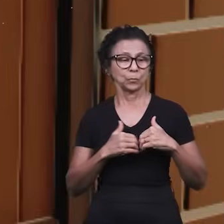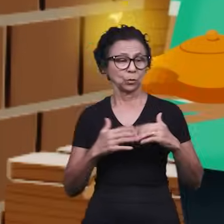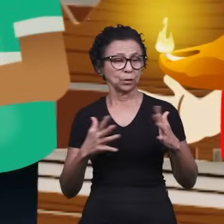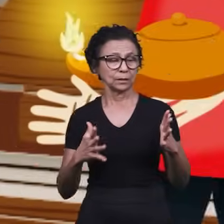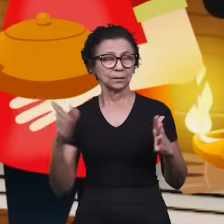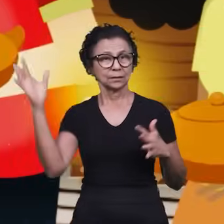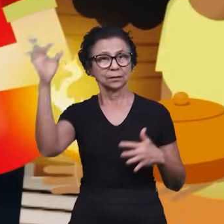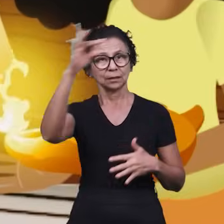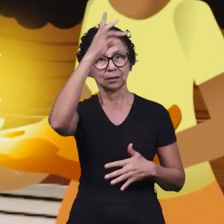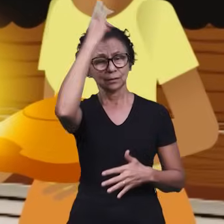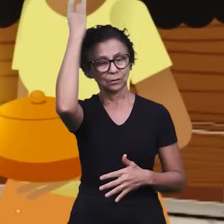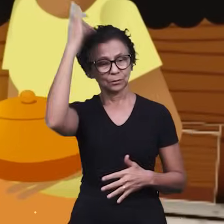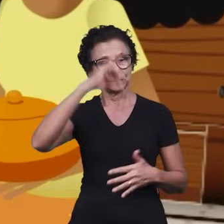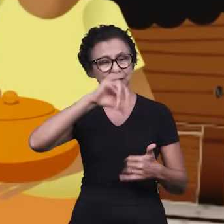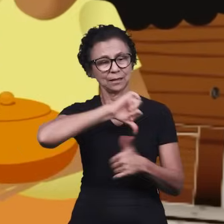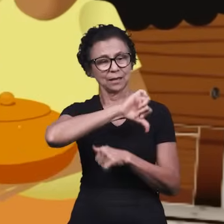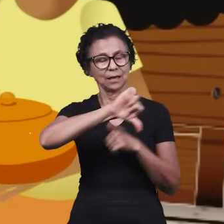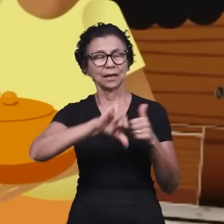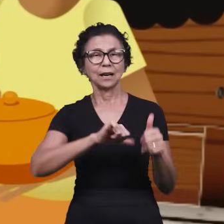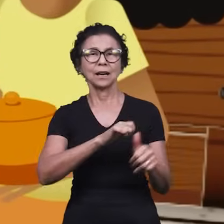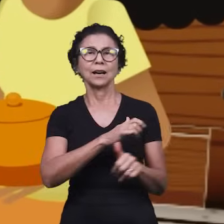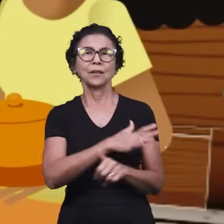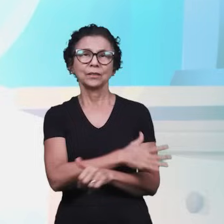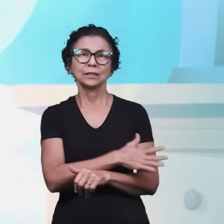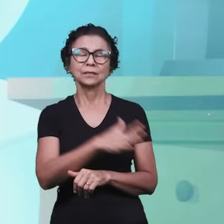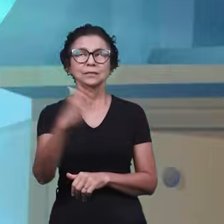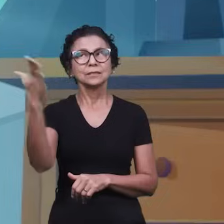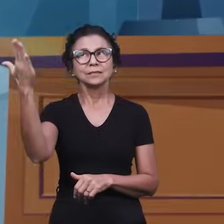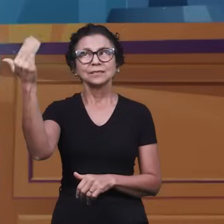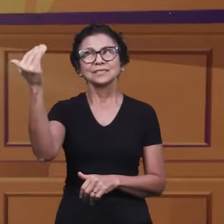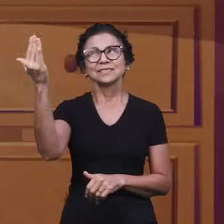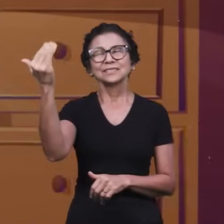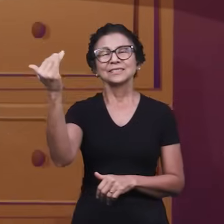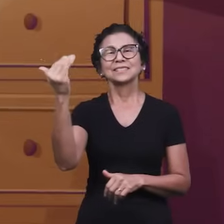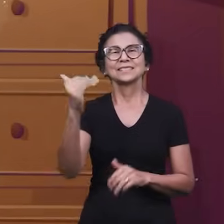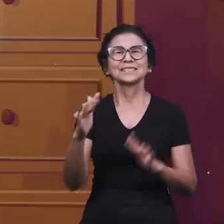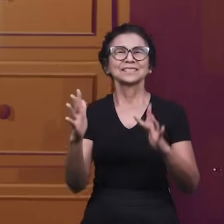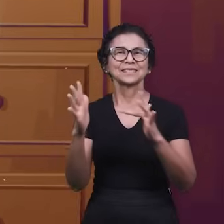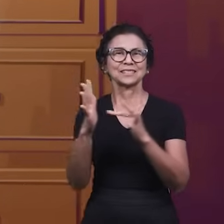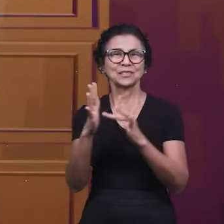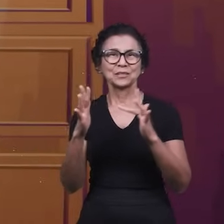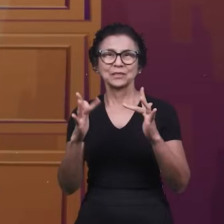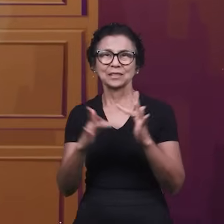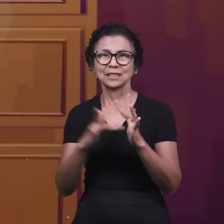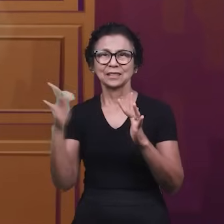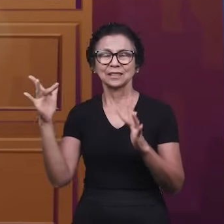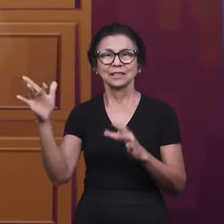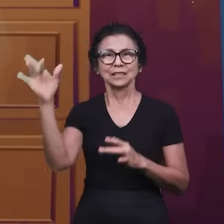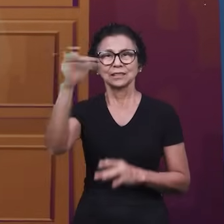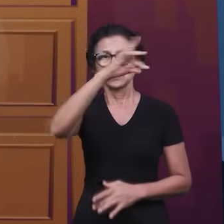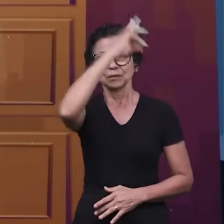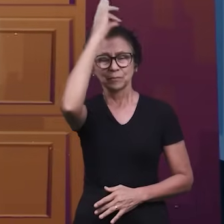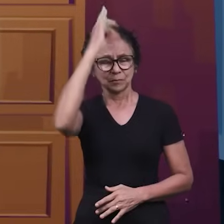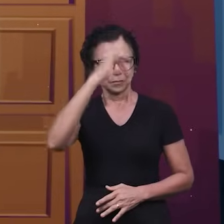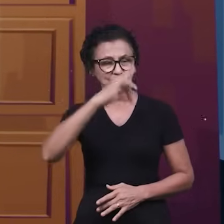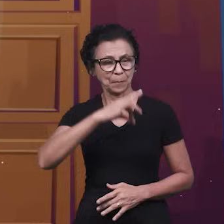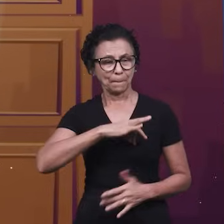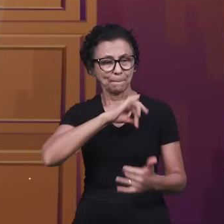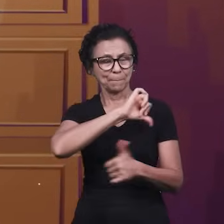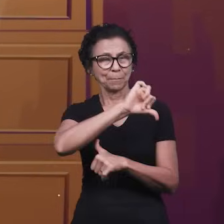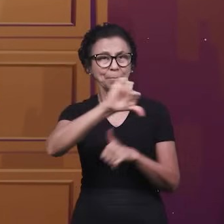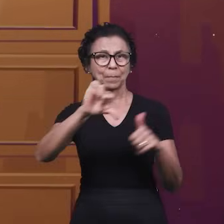deixa o Espírito Santo brilhar. Brilha em nós o Espírito Santo